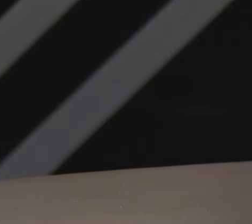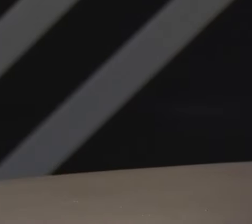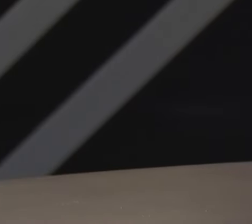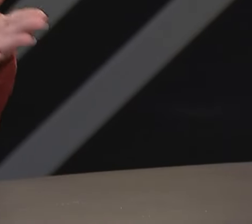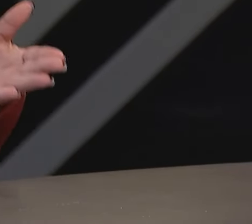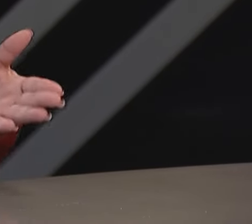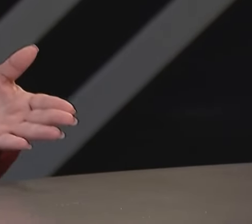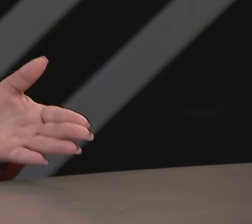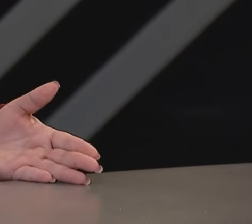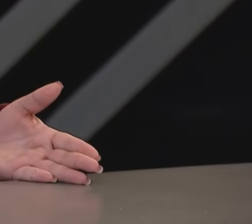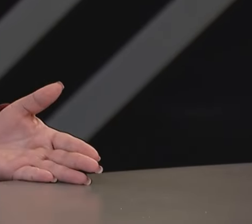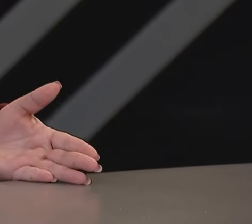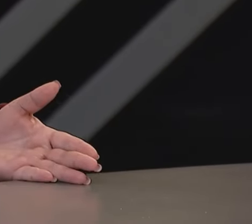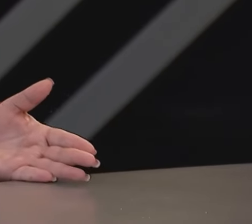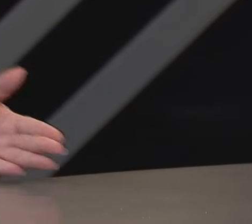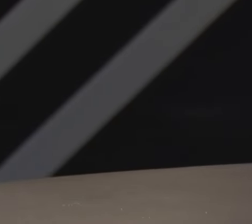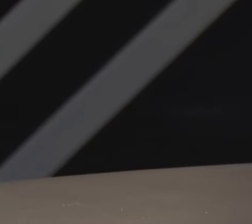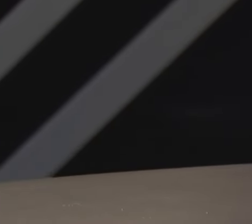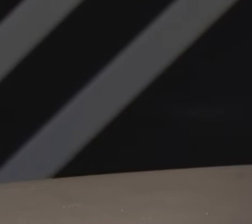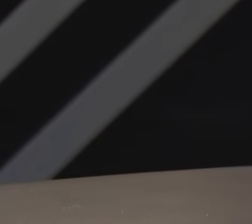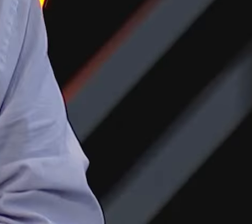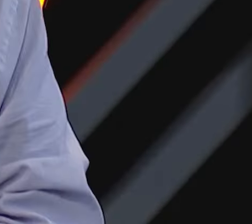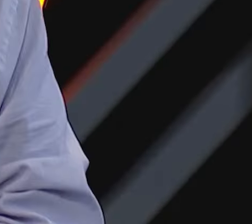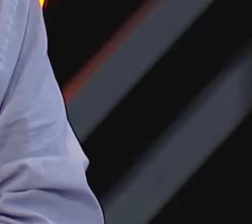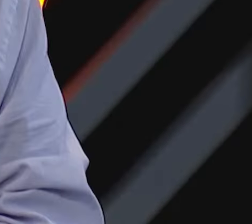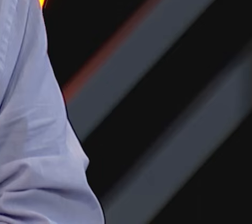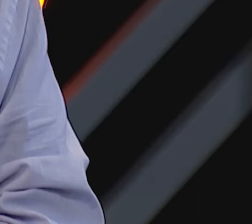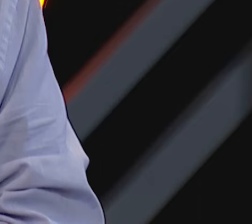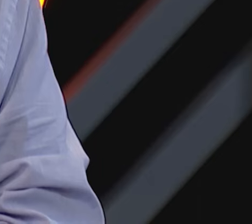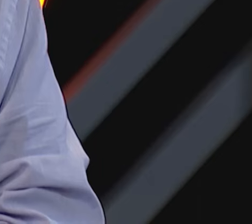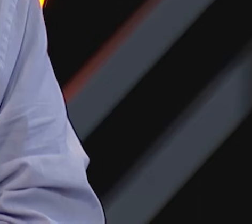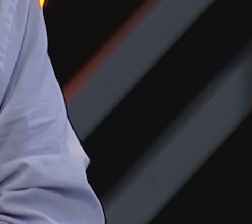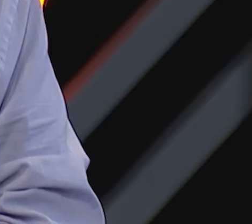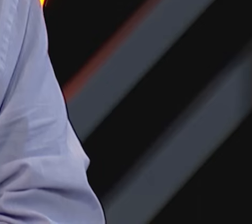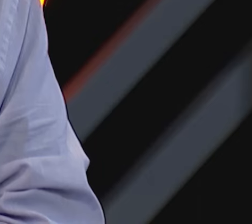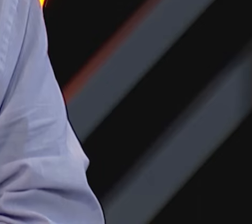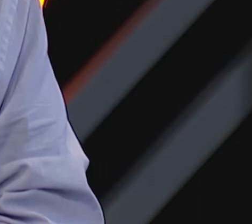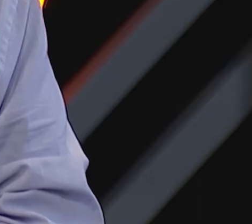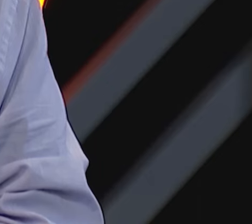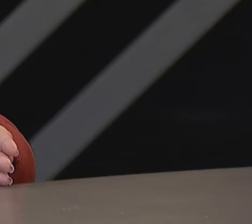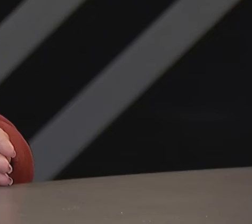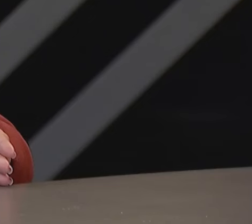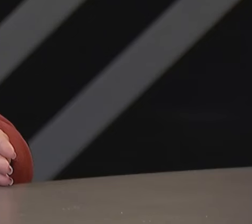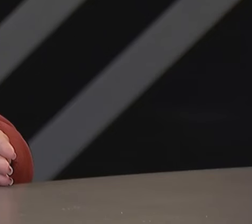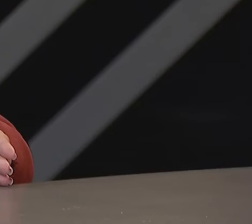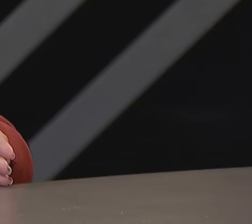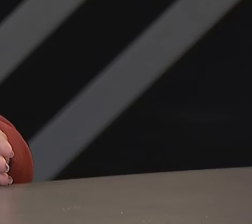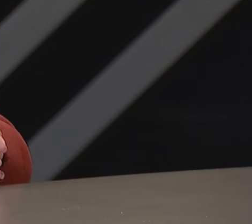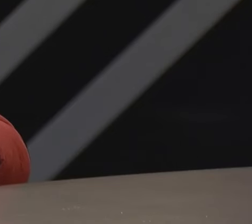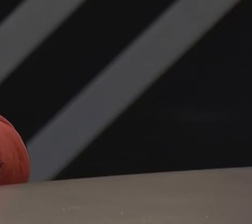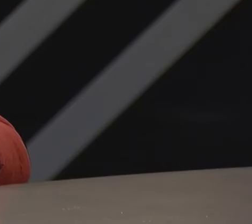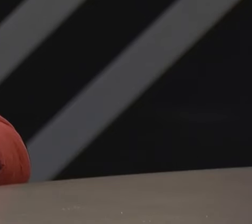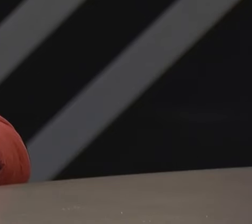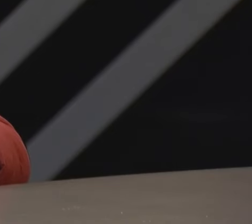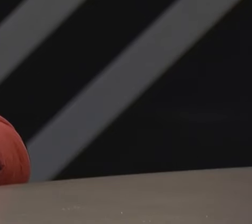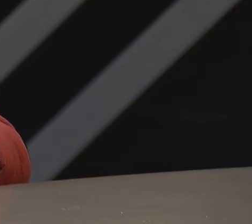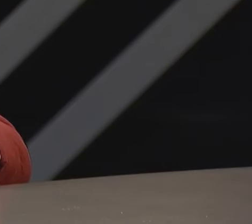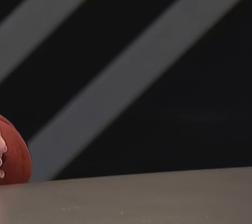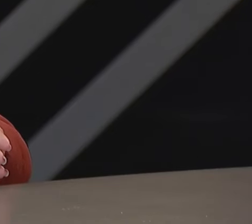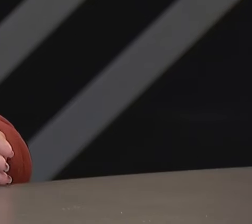a grande maioria das pessoas que estão no sistema prisional vão para a criminalidade por essa questão. Existem as questões